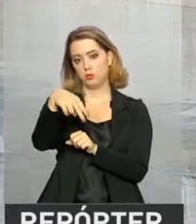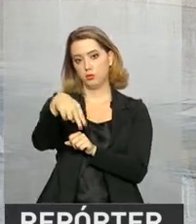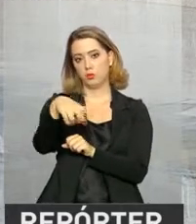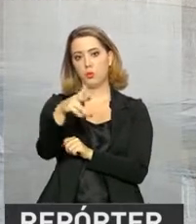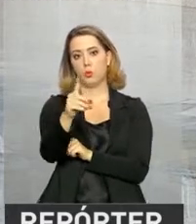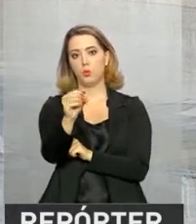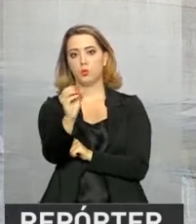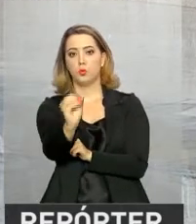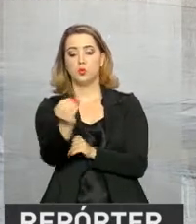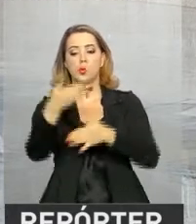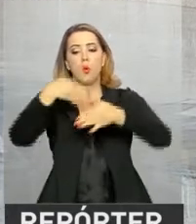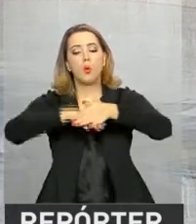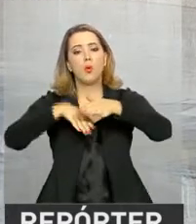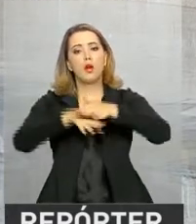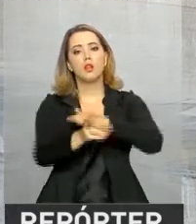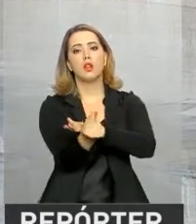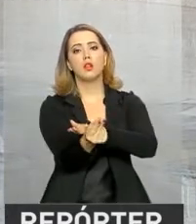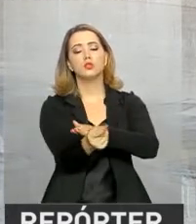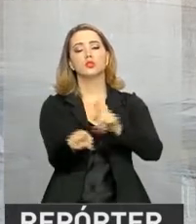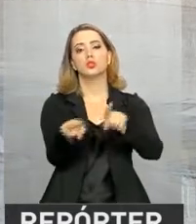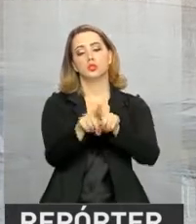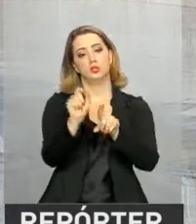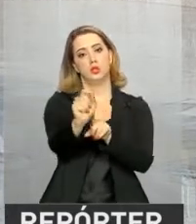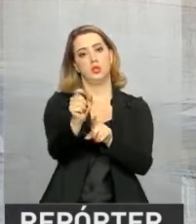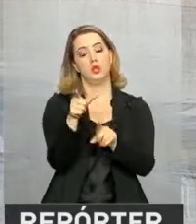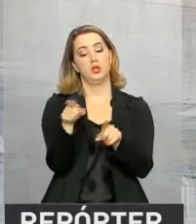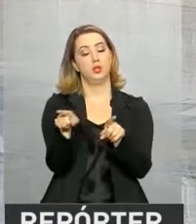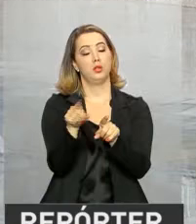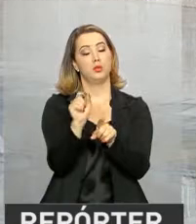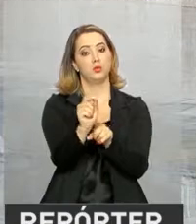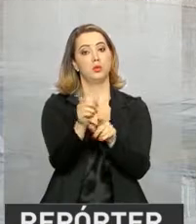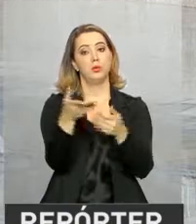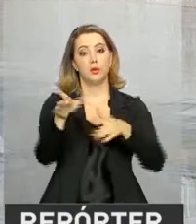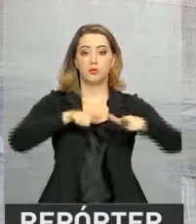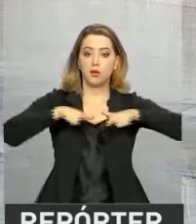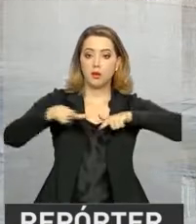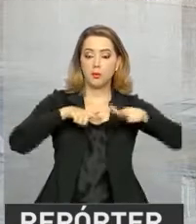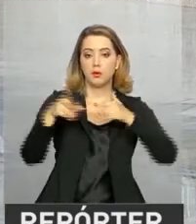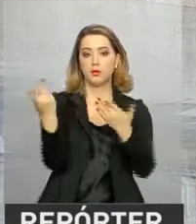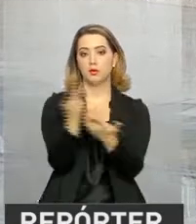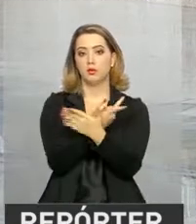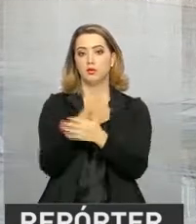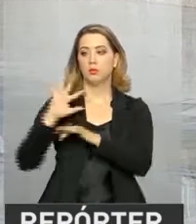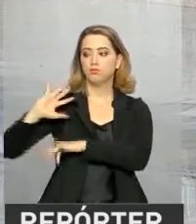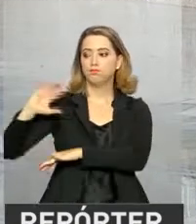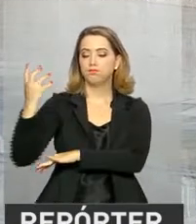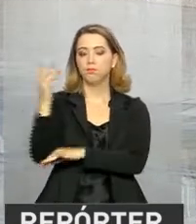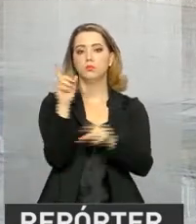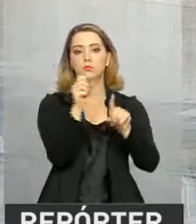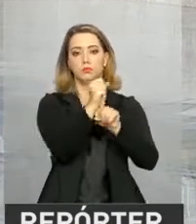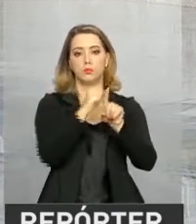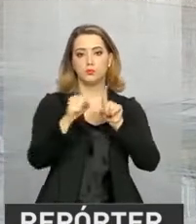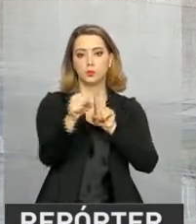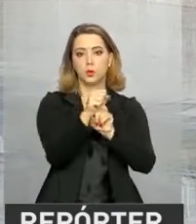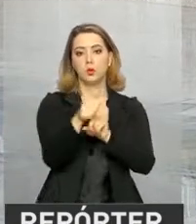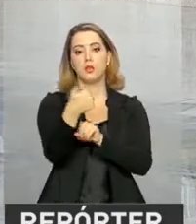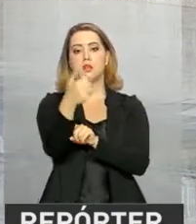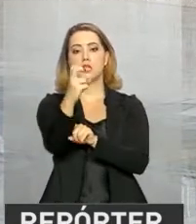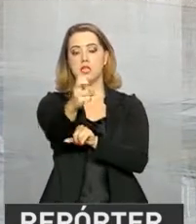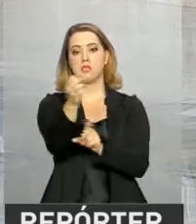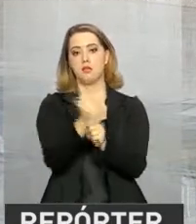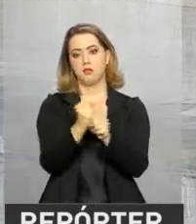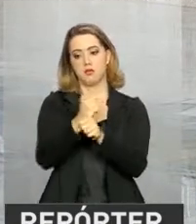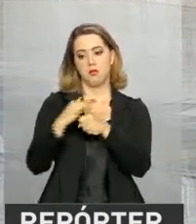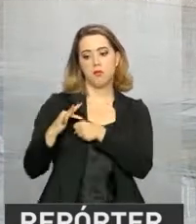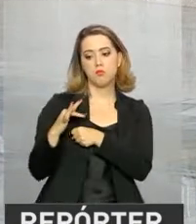para que essas ações sejam implementadas a partir deste ano e pelos próximos 15 anos este acordo está